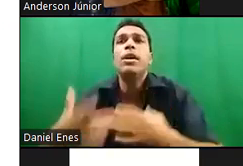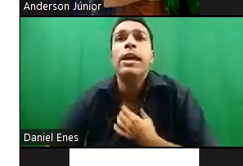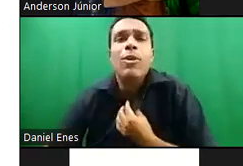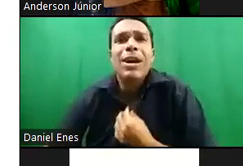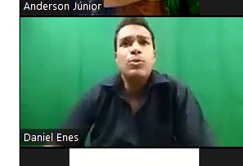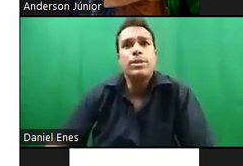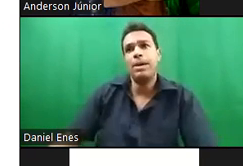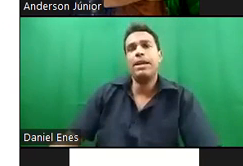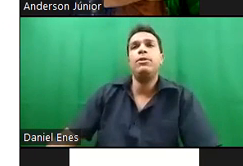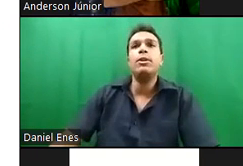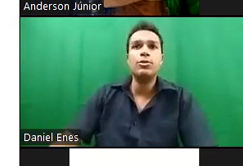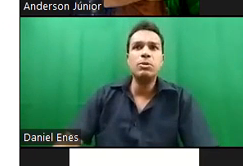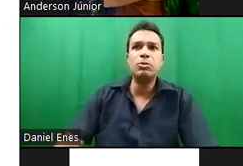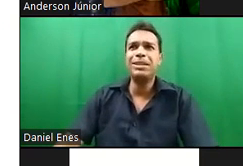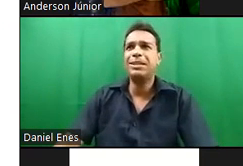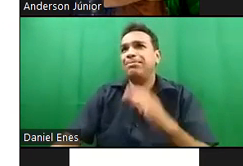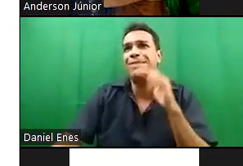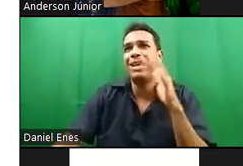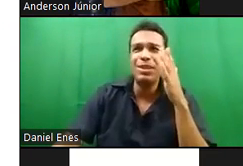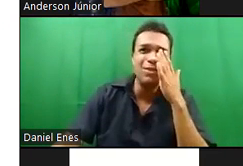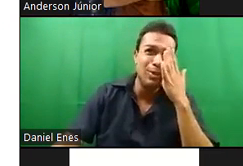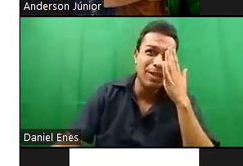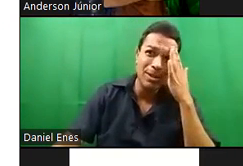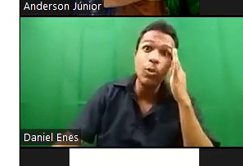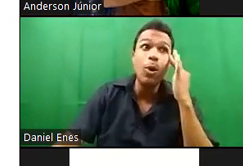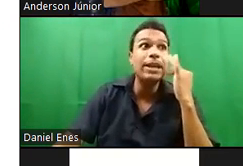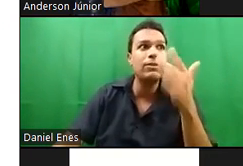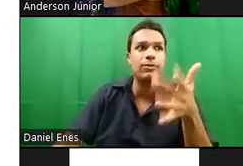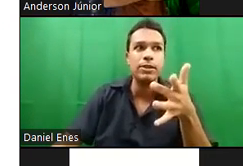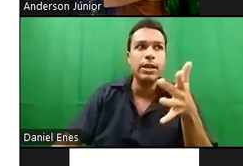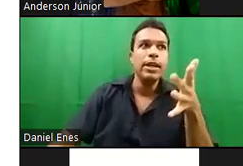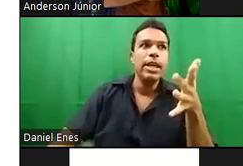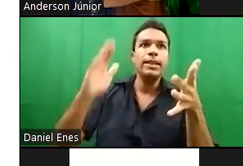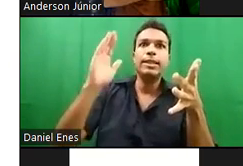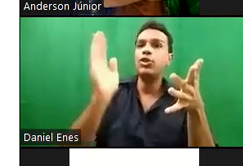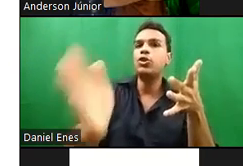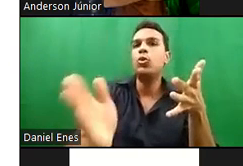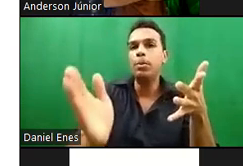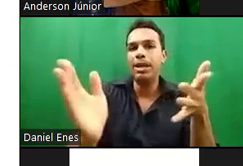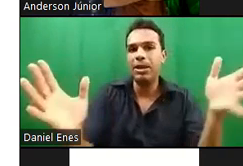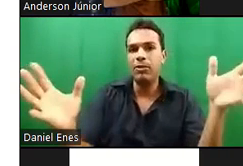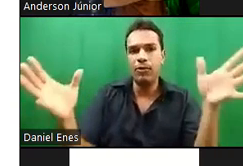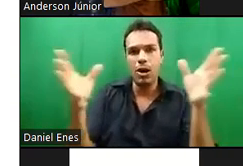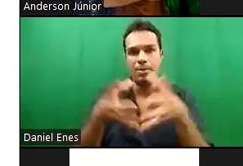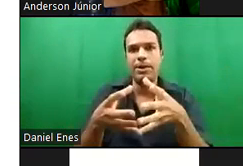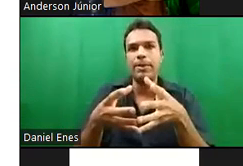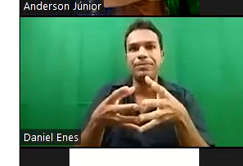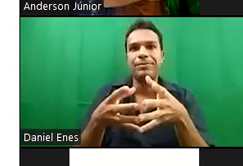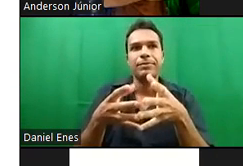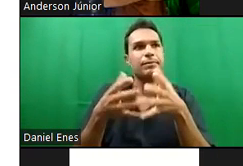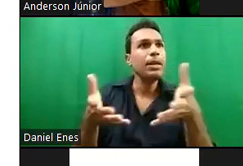canal. Eu acho coisas maravilhosas no YouTube que das minhas videoaulas são horríveis. Então, descubra a melhor